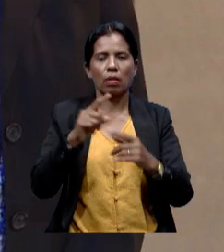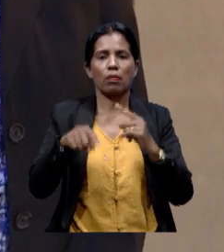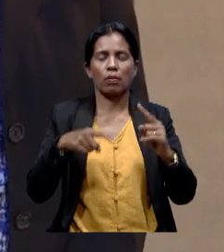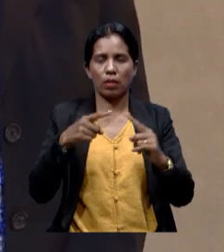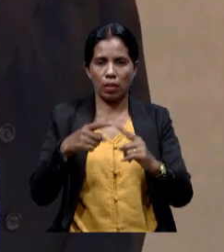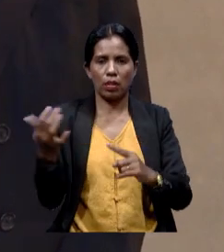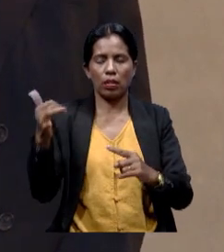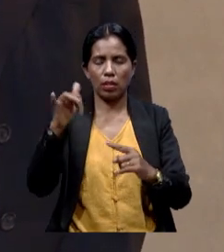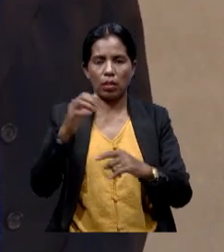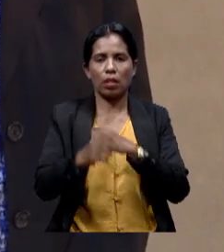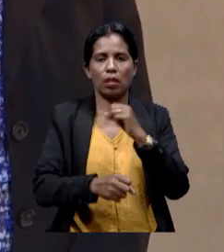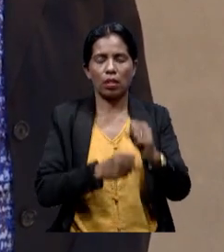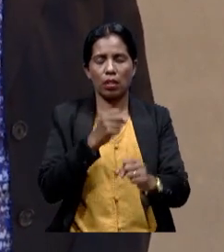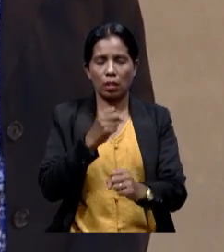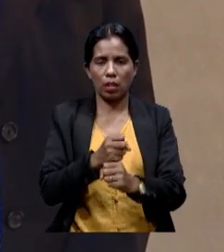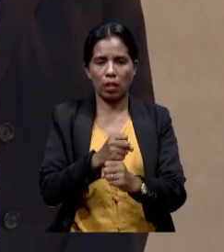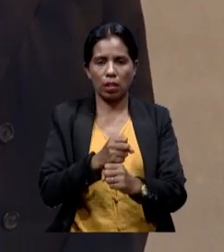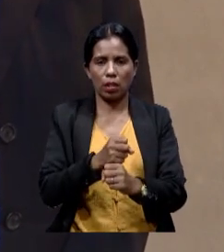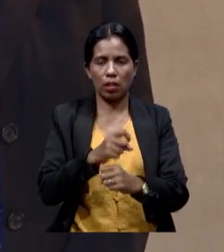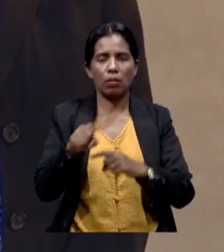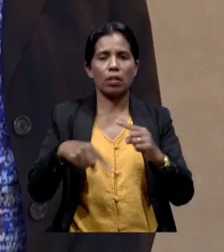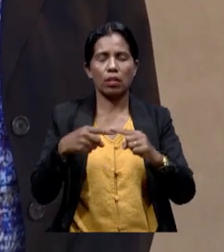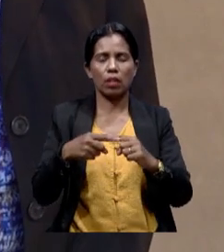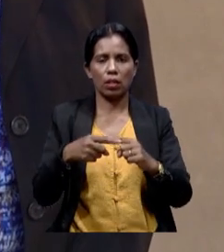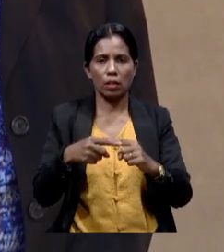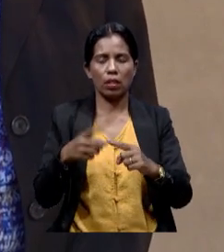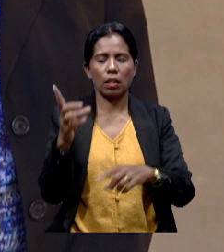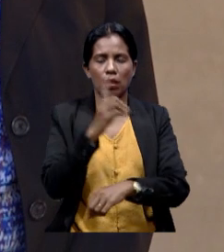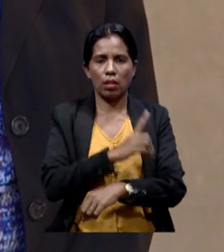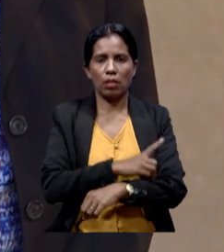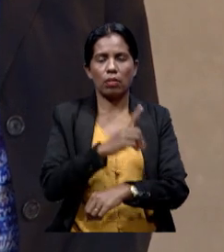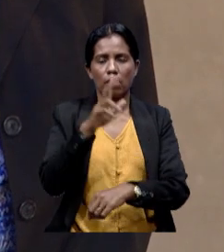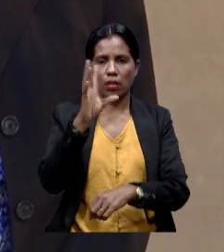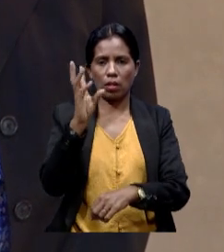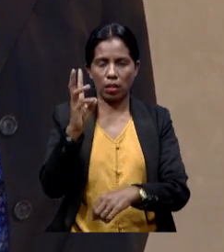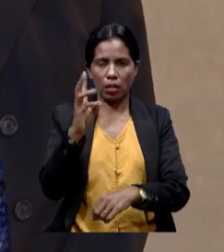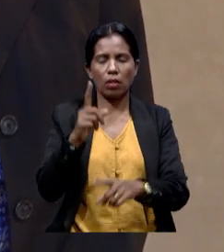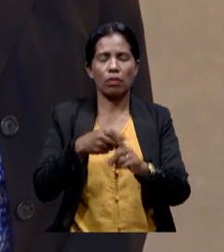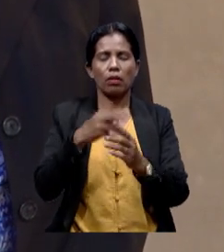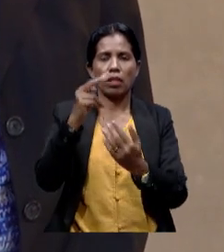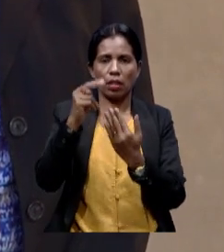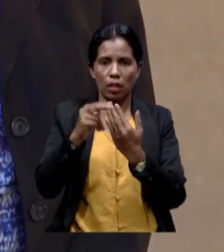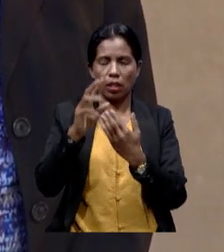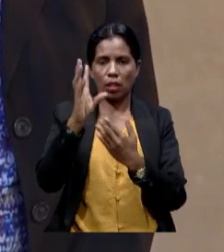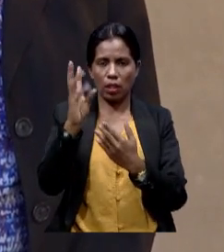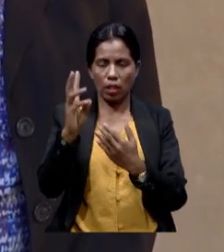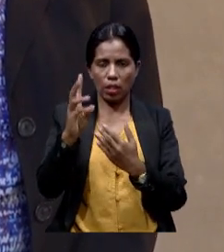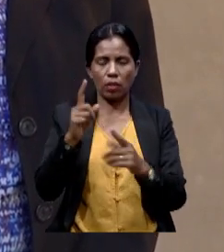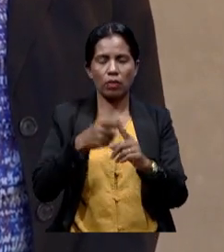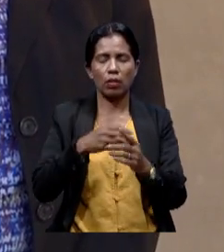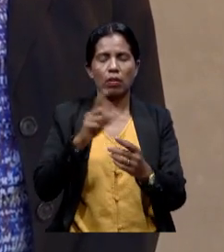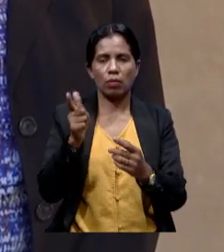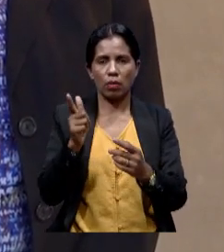sira tinang wahira sira hetan fula lorong nei to lorong fulang nei to fulang renulu resin